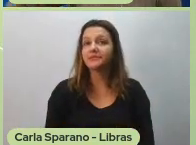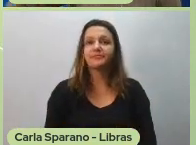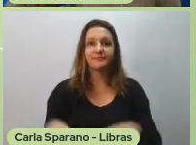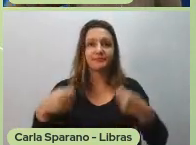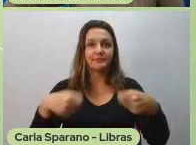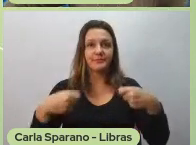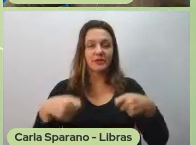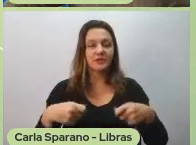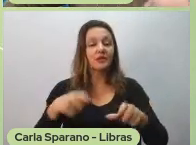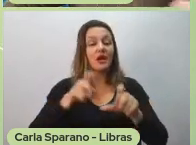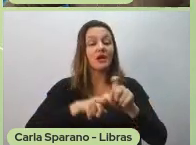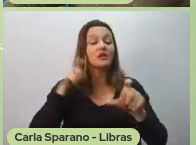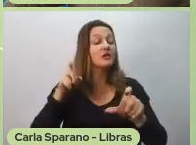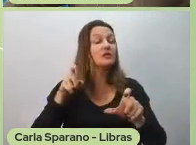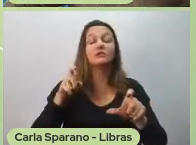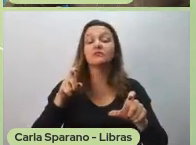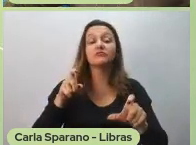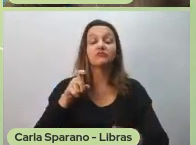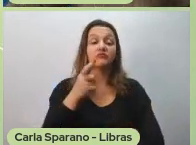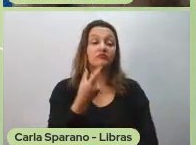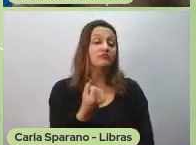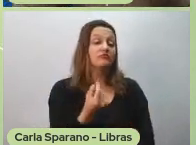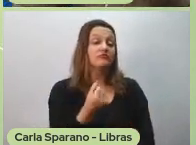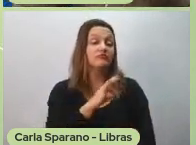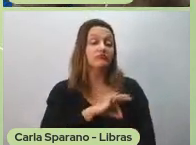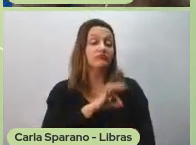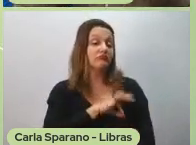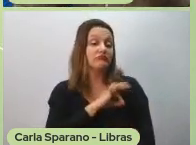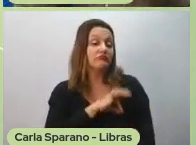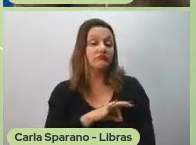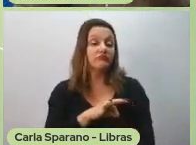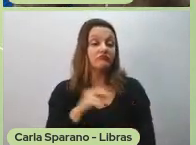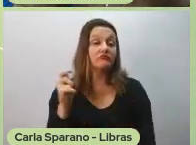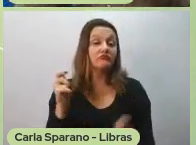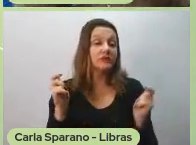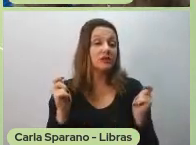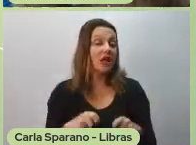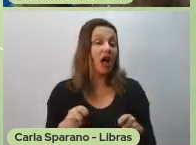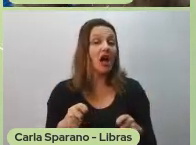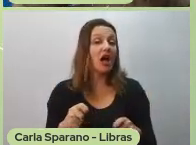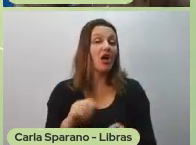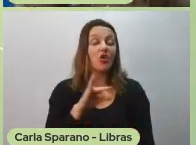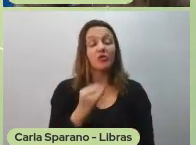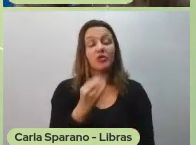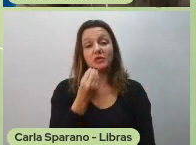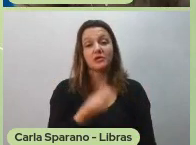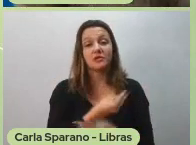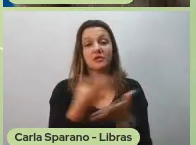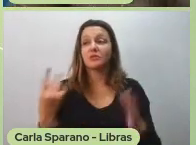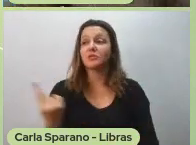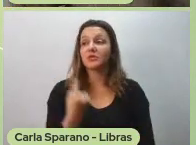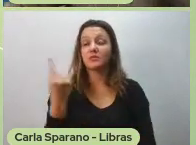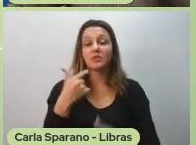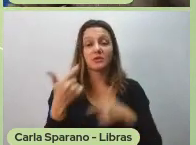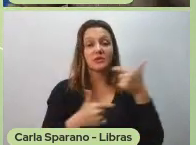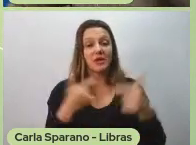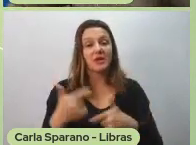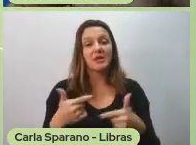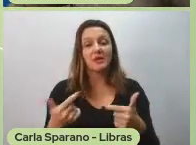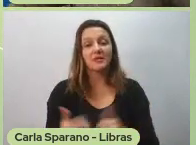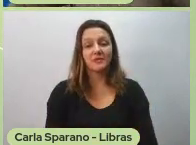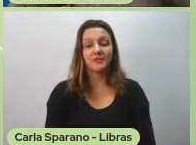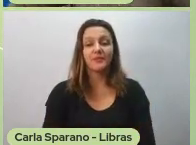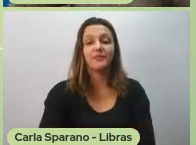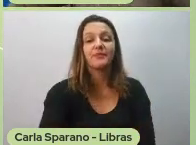autonomia financeira, né, de independência financeira, e dar essa oportunidade de ser um primeiro emprego, porque a gente oferece capacitação